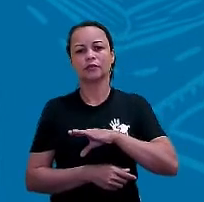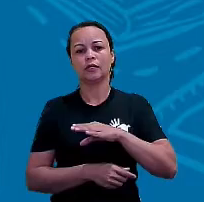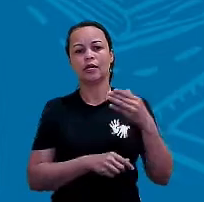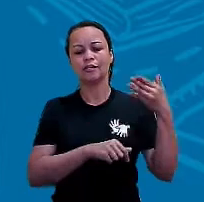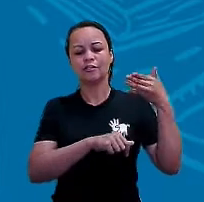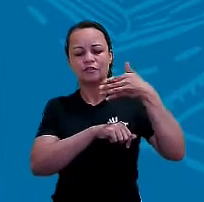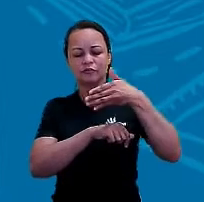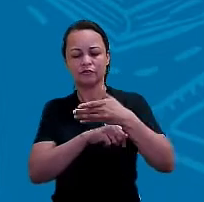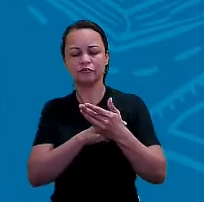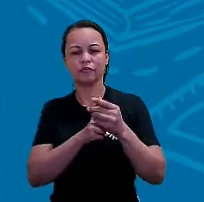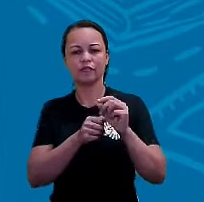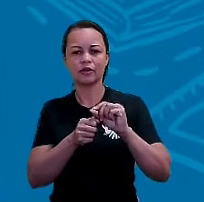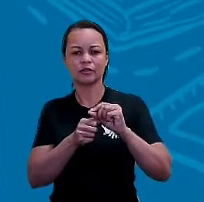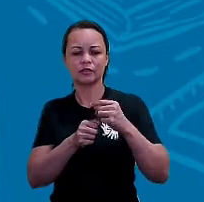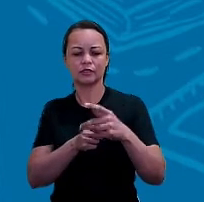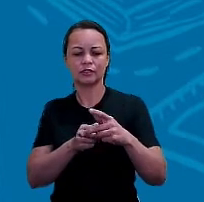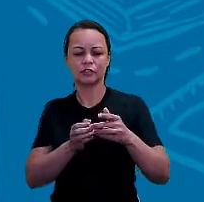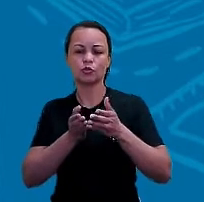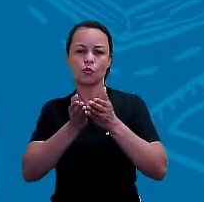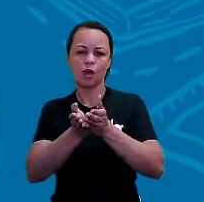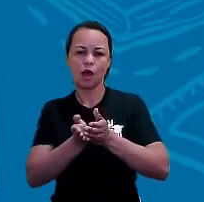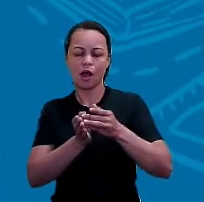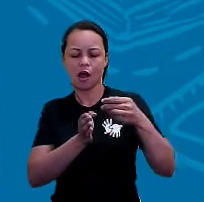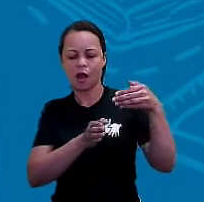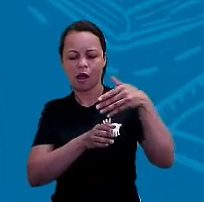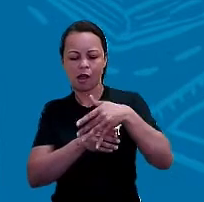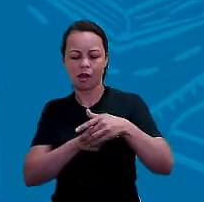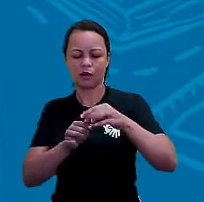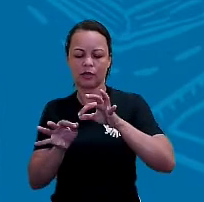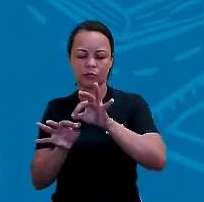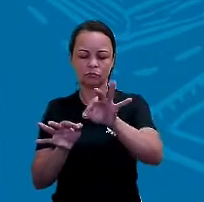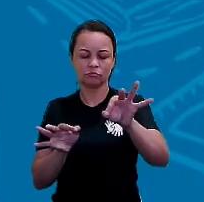fazer disso aqui um território